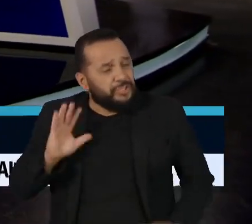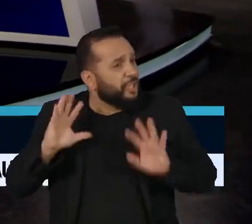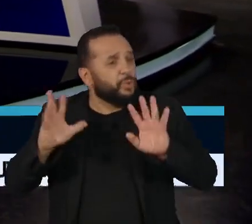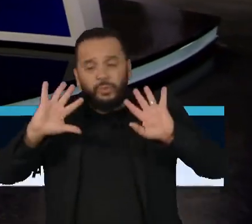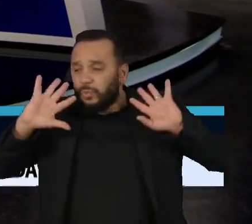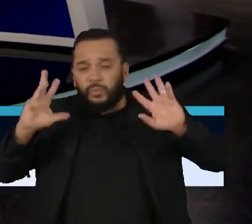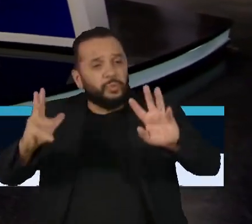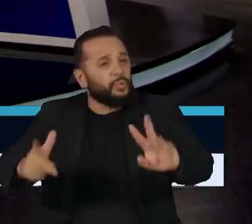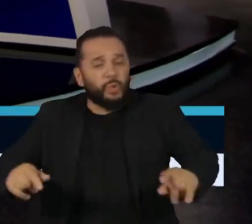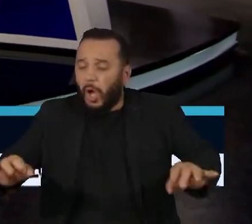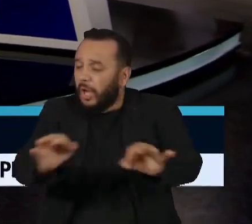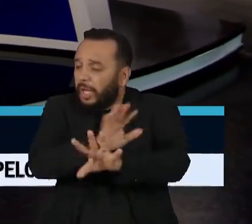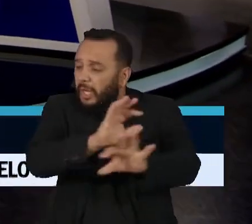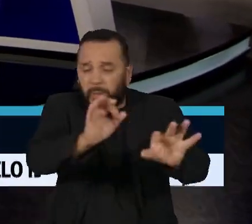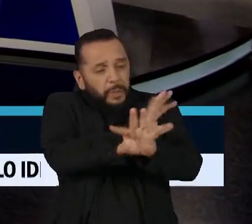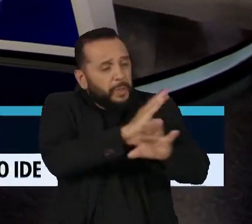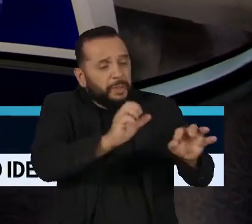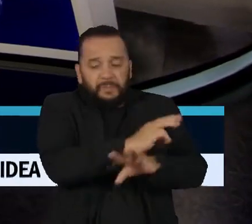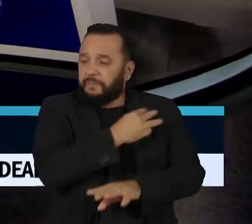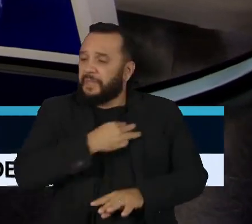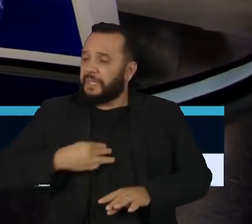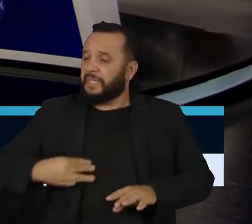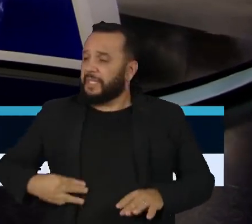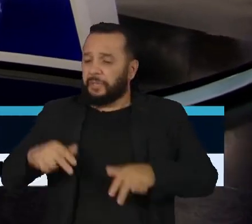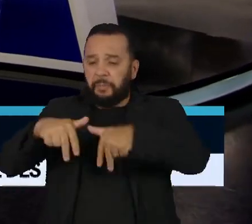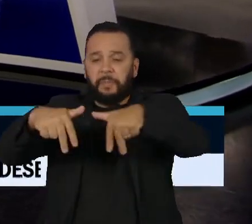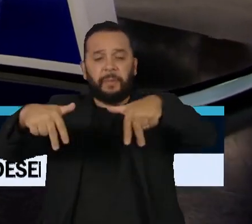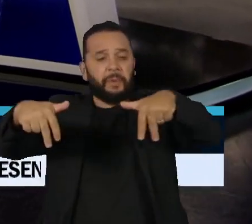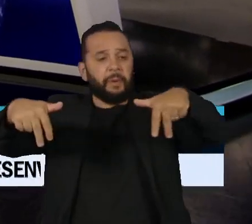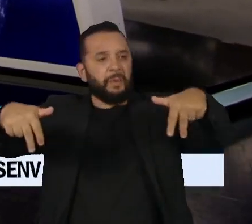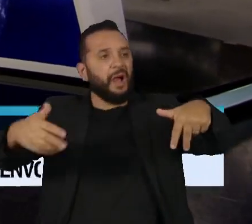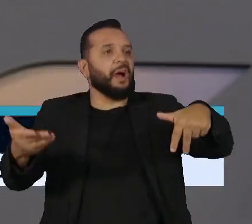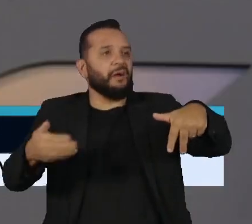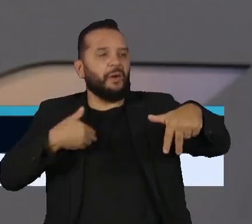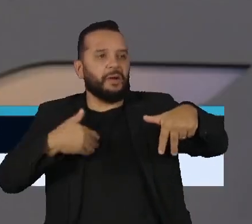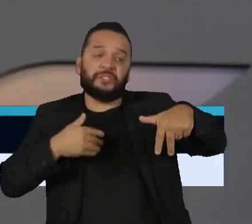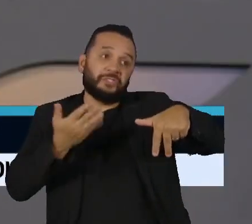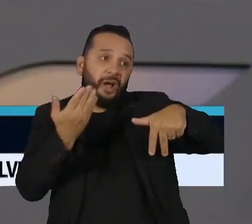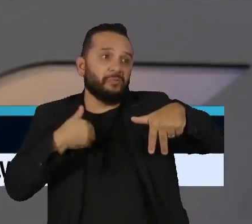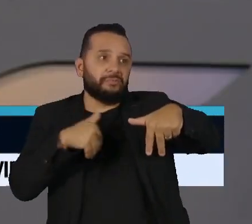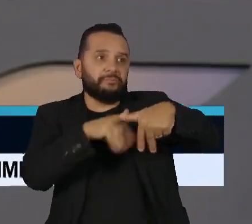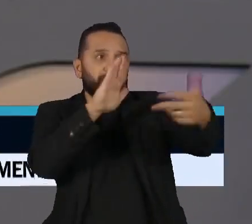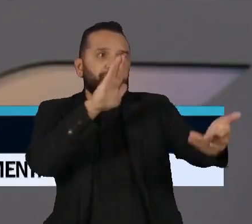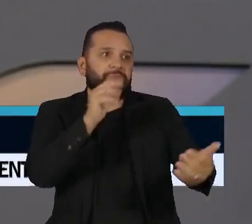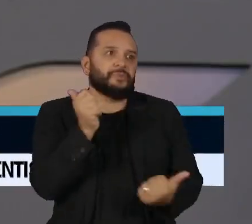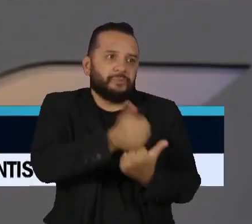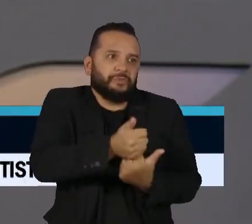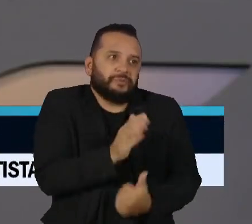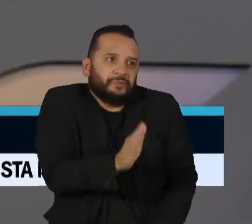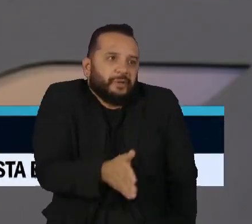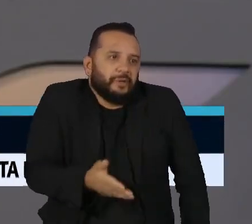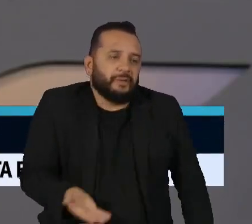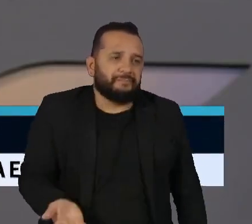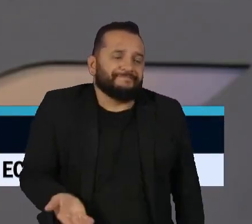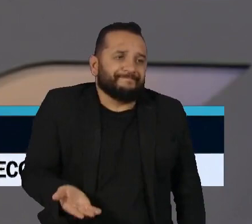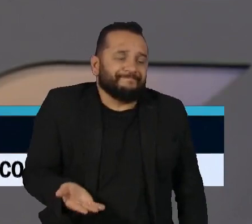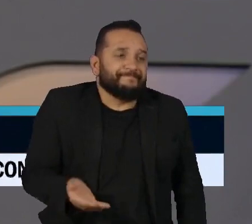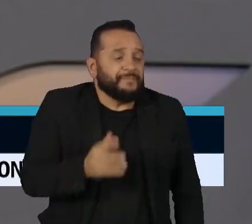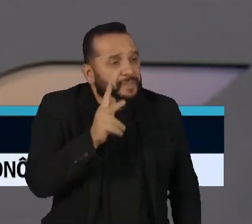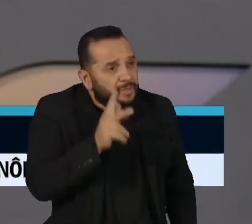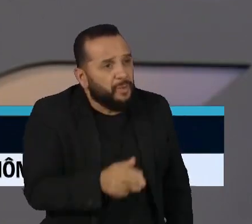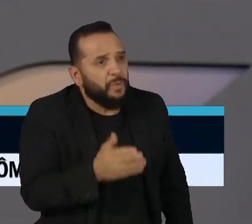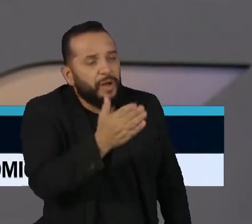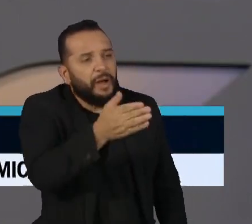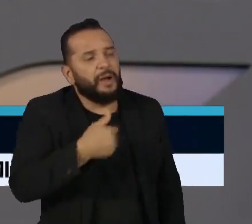resolvido e de repente vem uma uma outra circunstância dessa mas eu acho que a questão fundamental aí ficarei um pouco na linha do que o